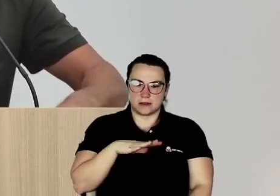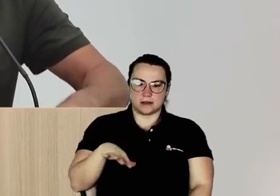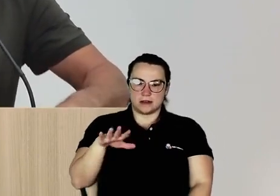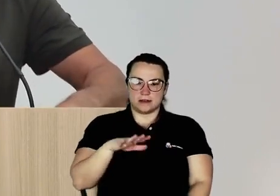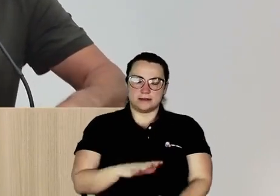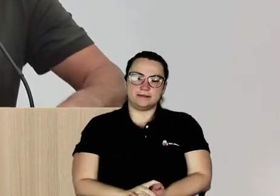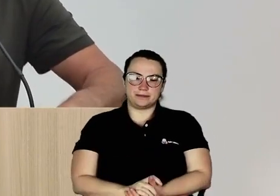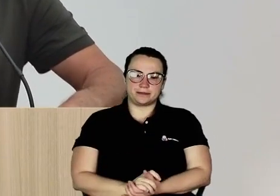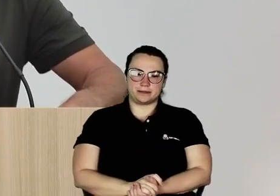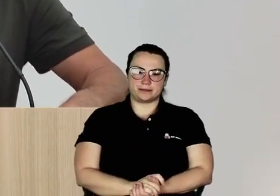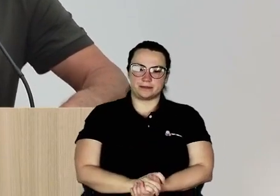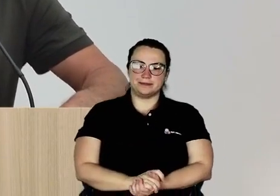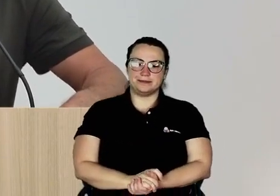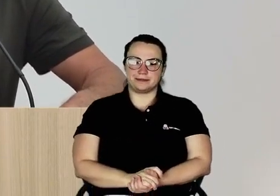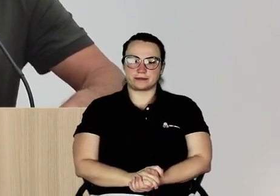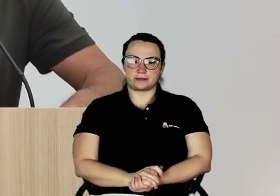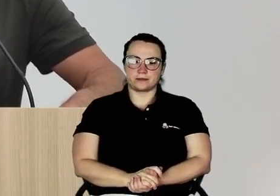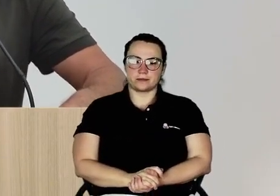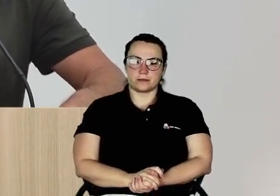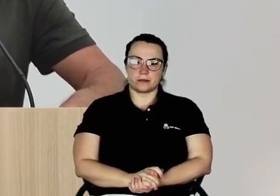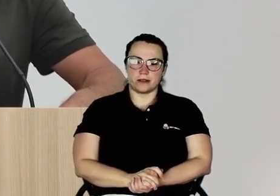pessoas aqui.